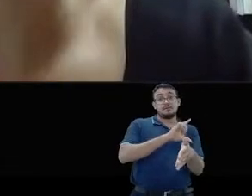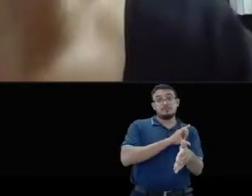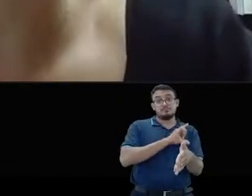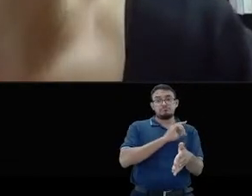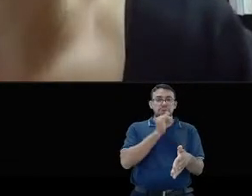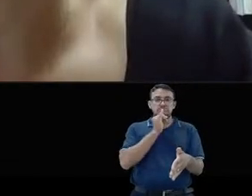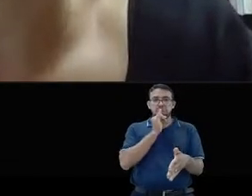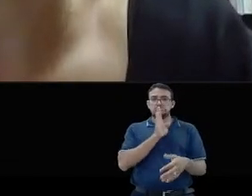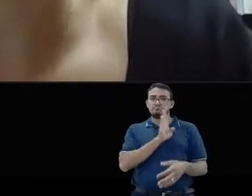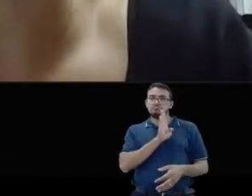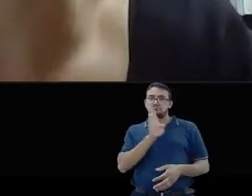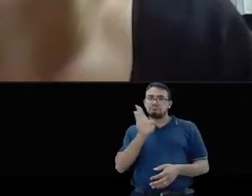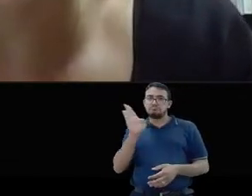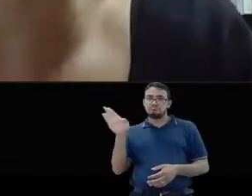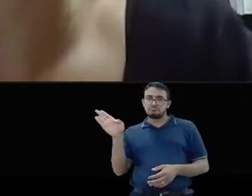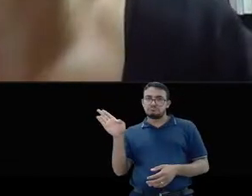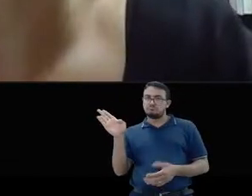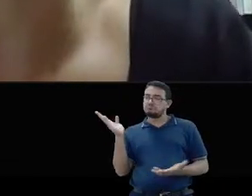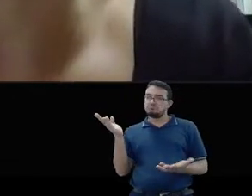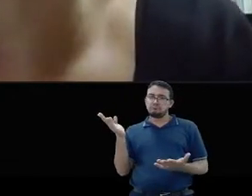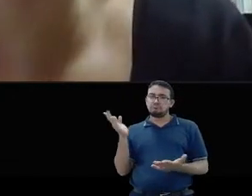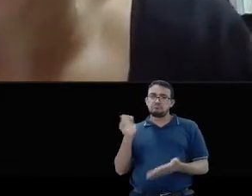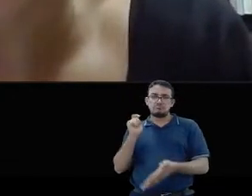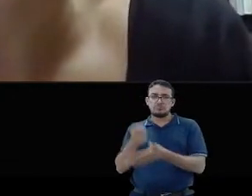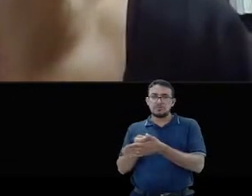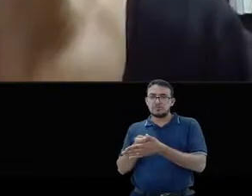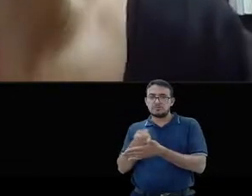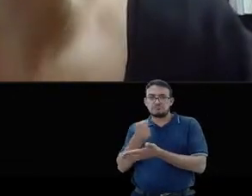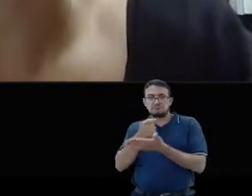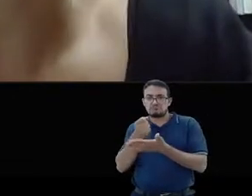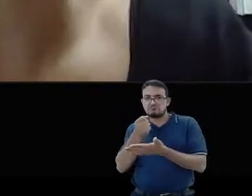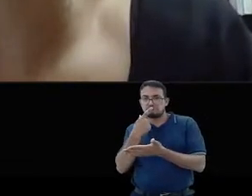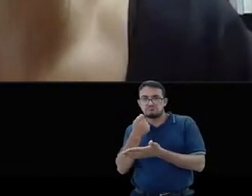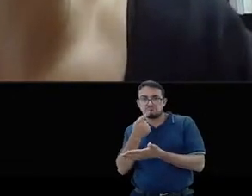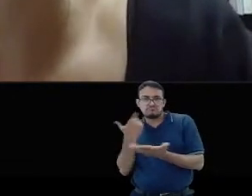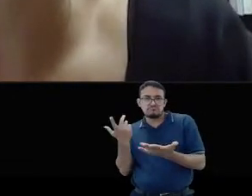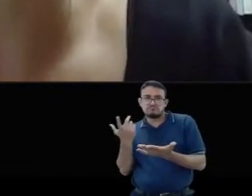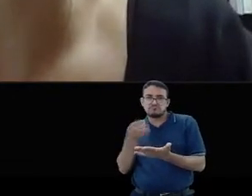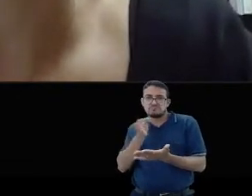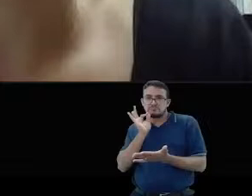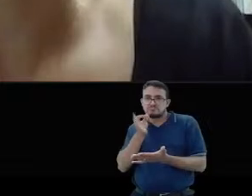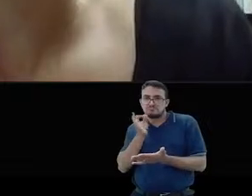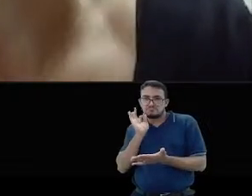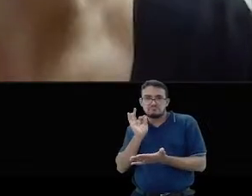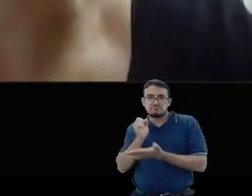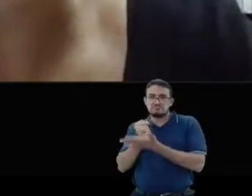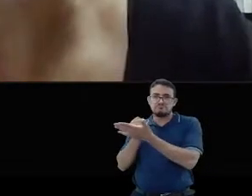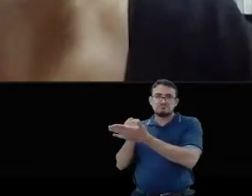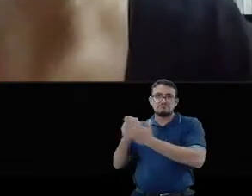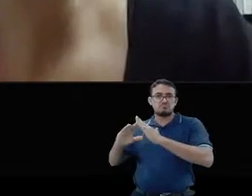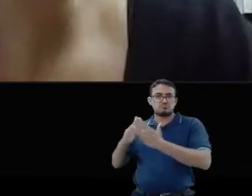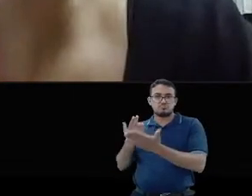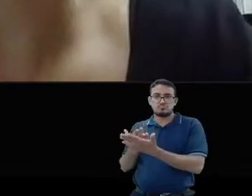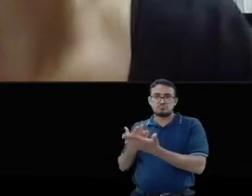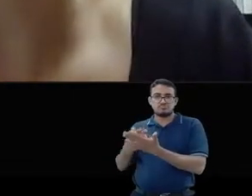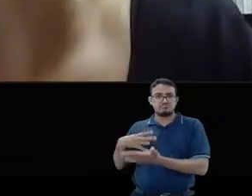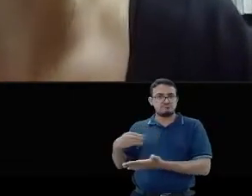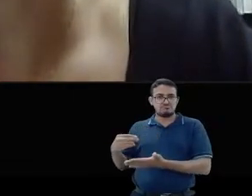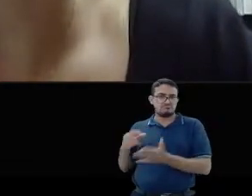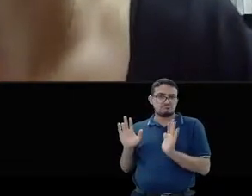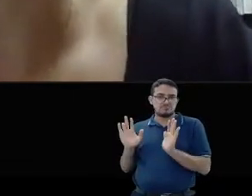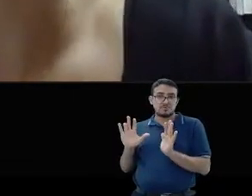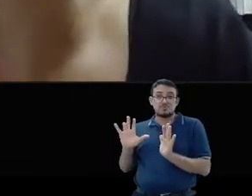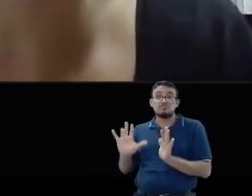ali numa farmácia, tomar um café, levar o filho na escola. Se ele sofre um acidente